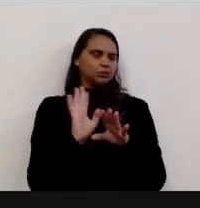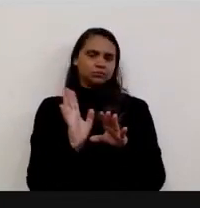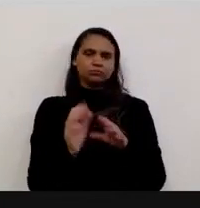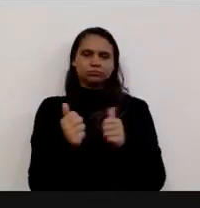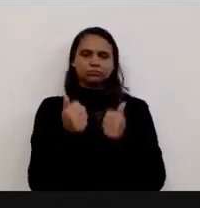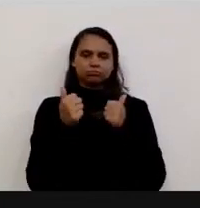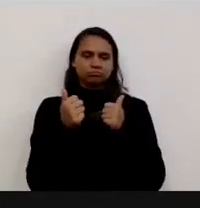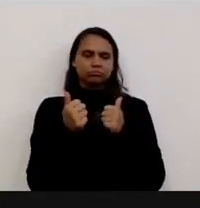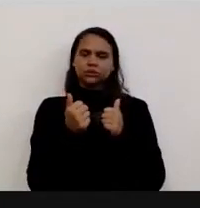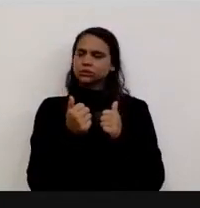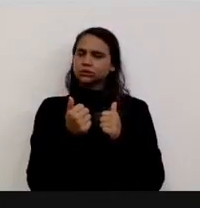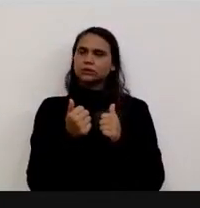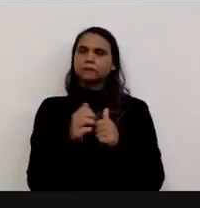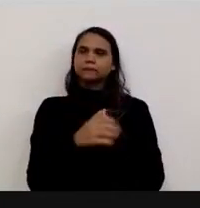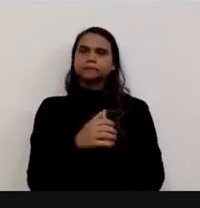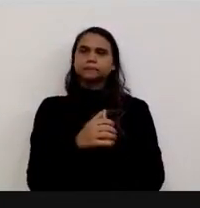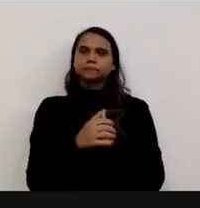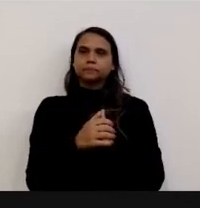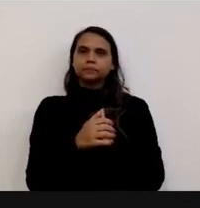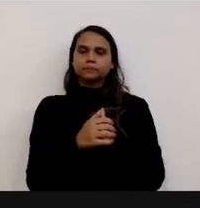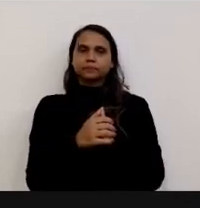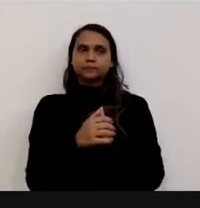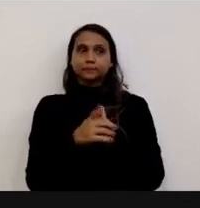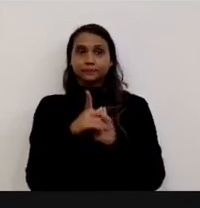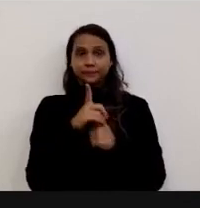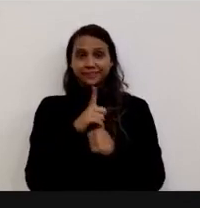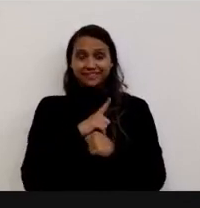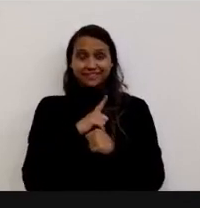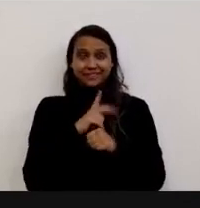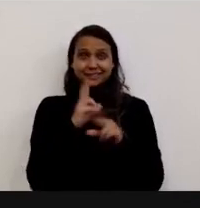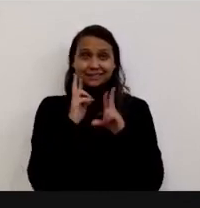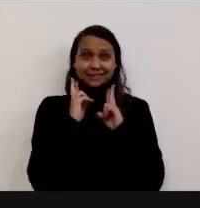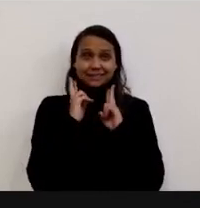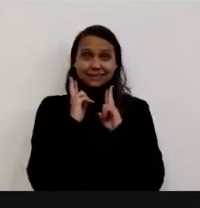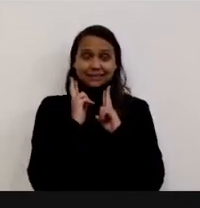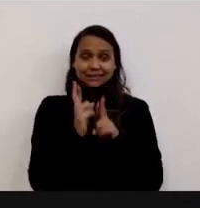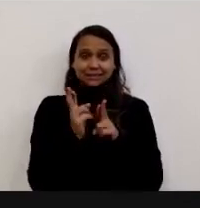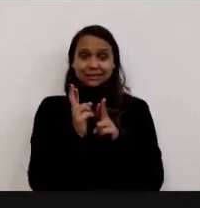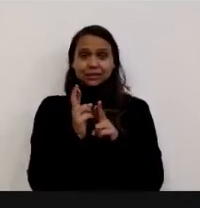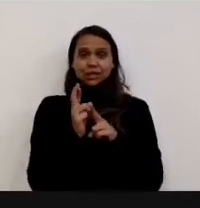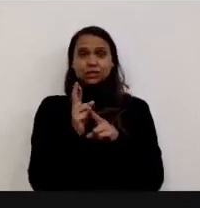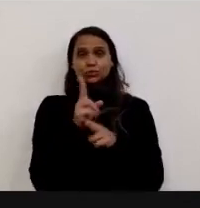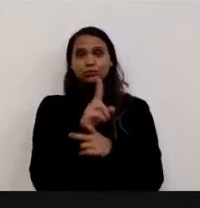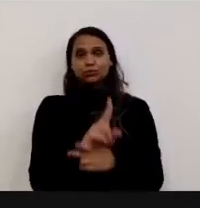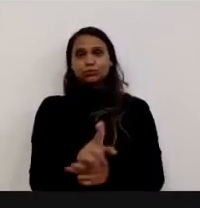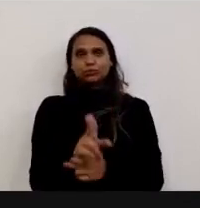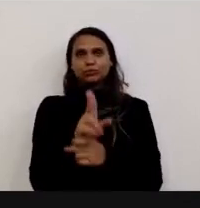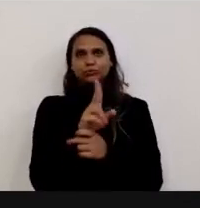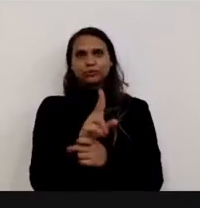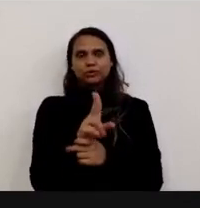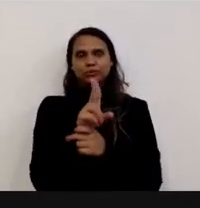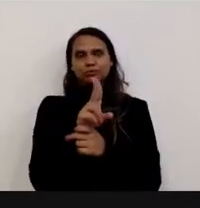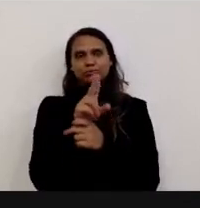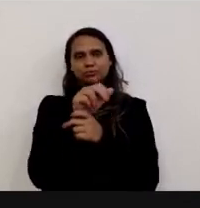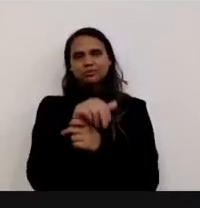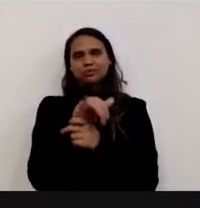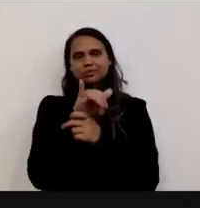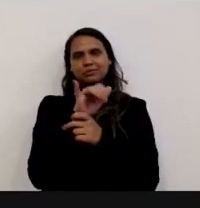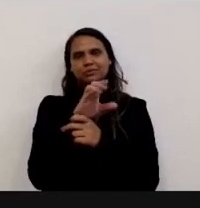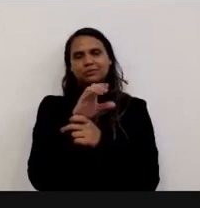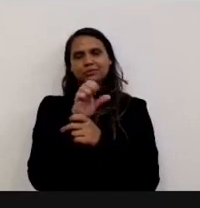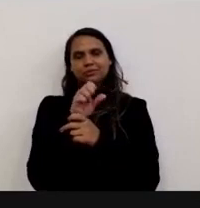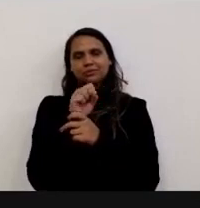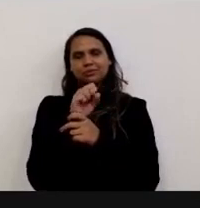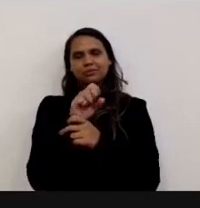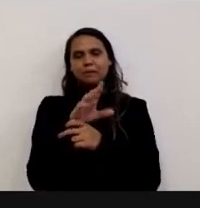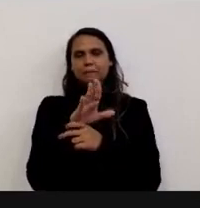a indexação automática. Não, então, a indexação... Né? A gente tinha esperança de utilizar o Ulisses, né? Mas,